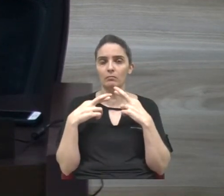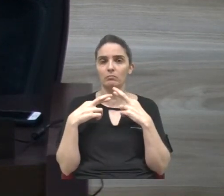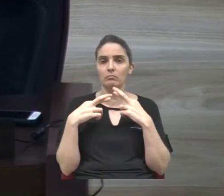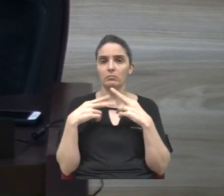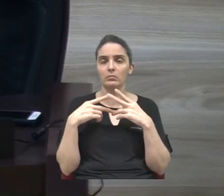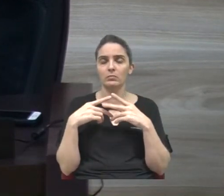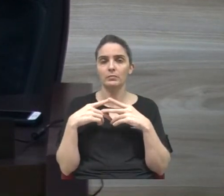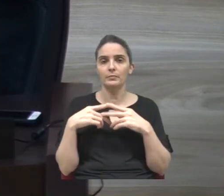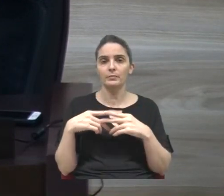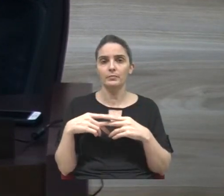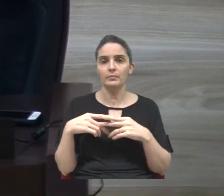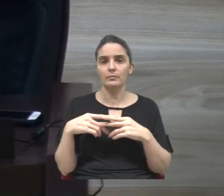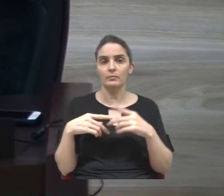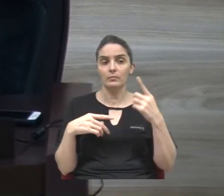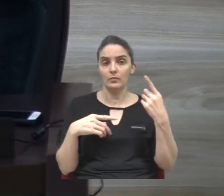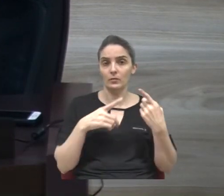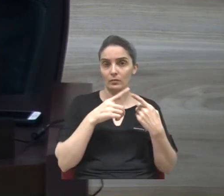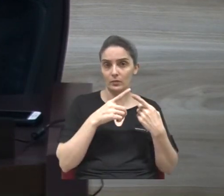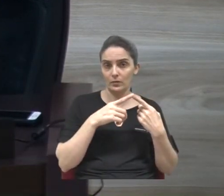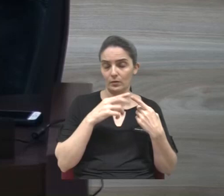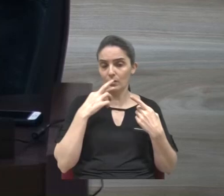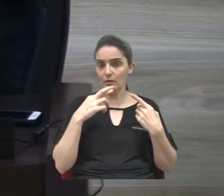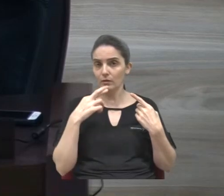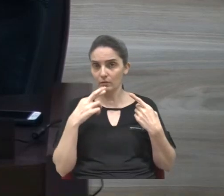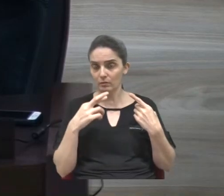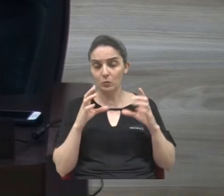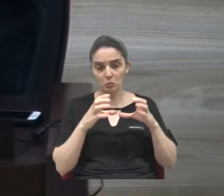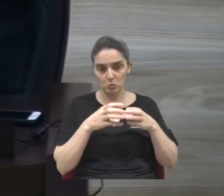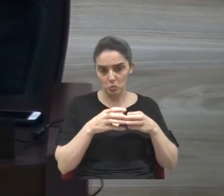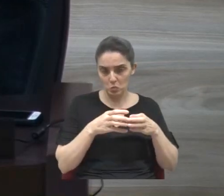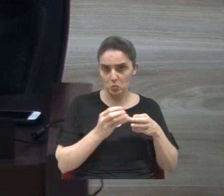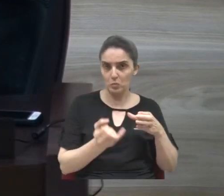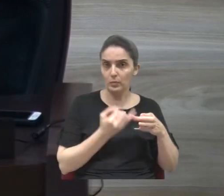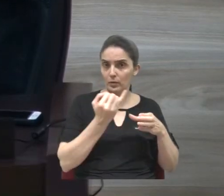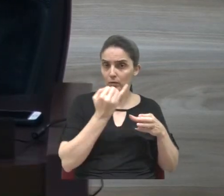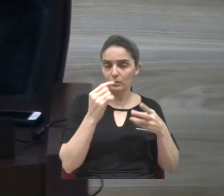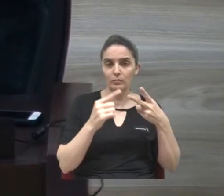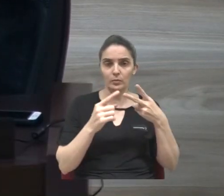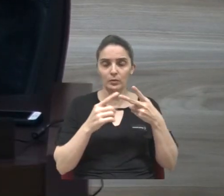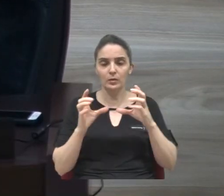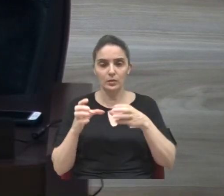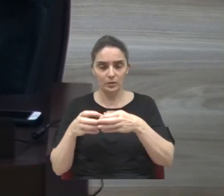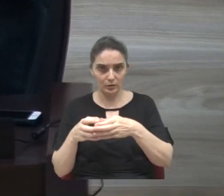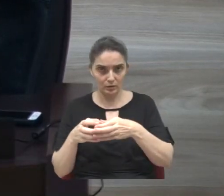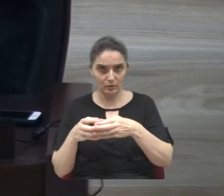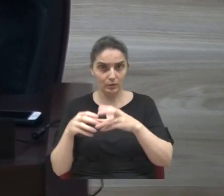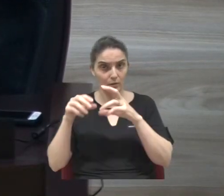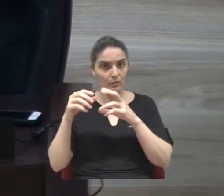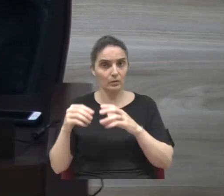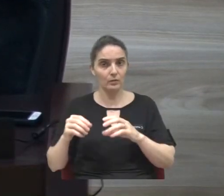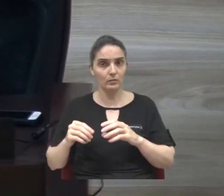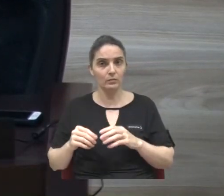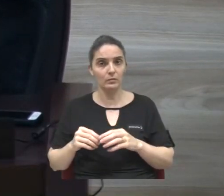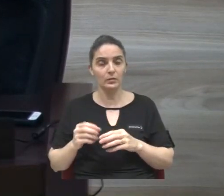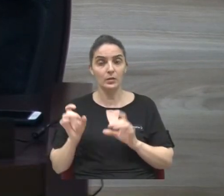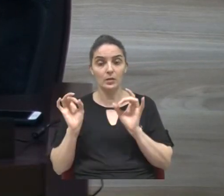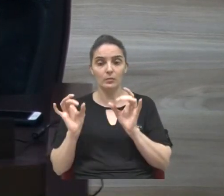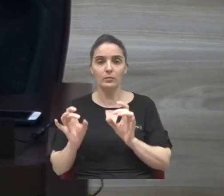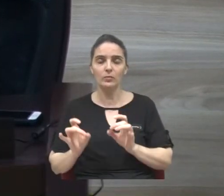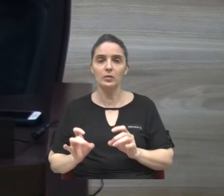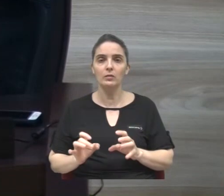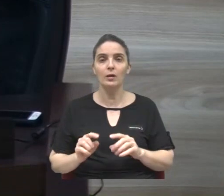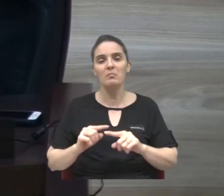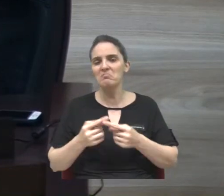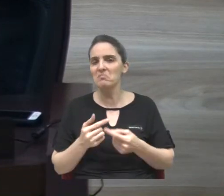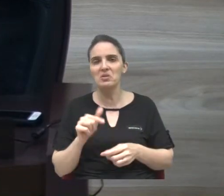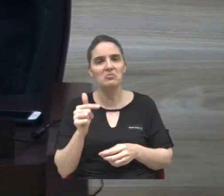como nos registros da Comissão de Assuntos Relevantes, formada em 2018, não foi registrada nenhuma reclamação referente